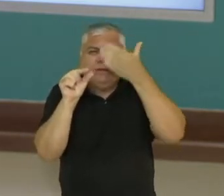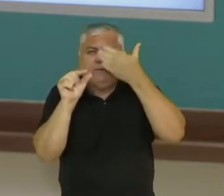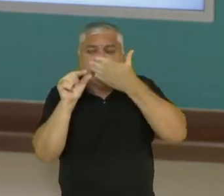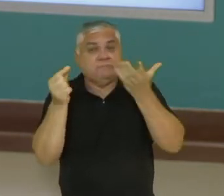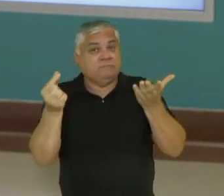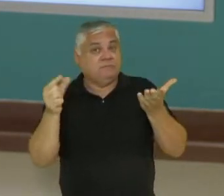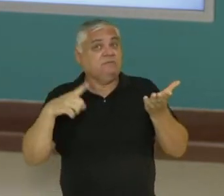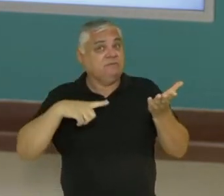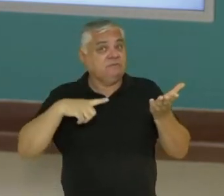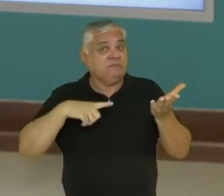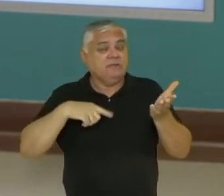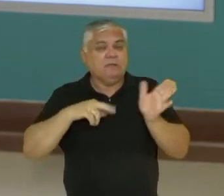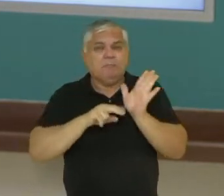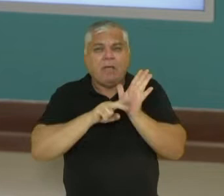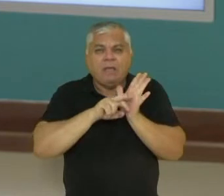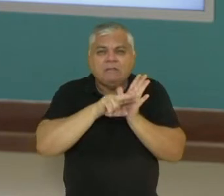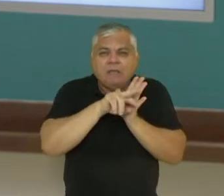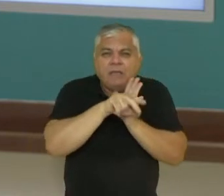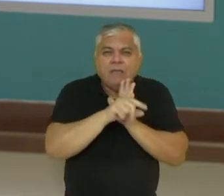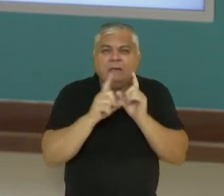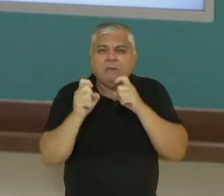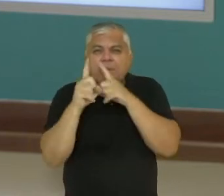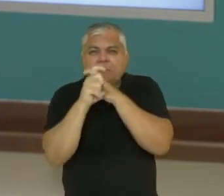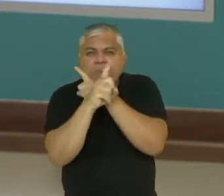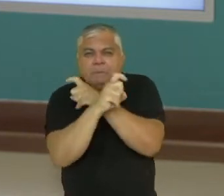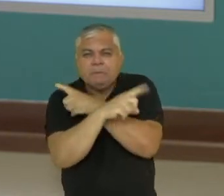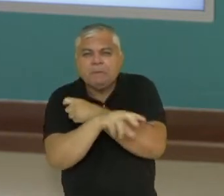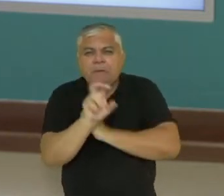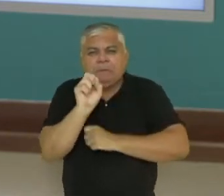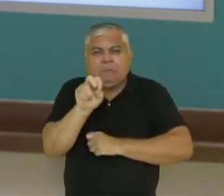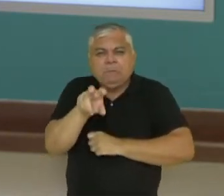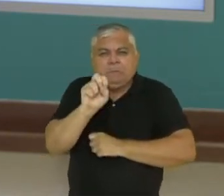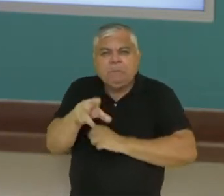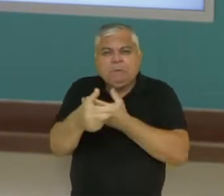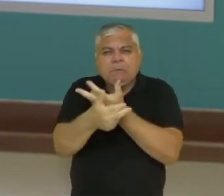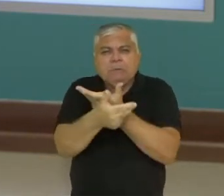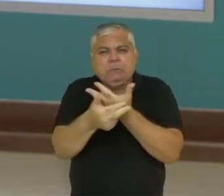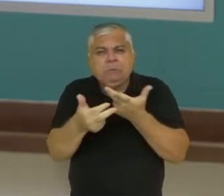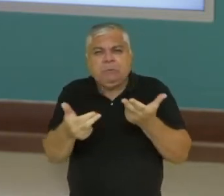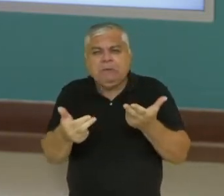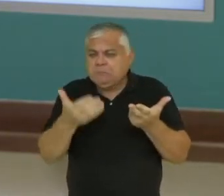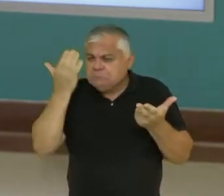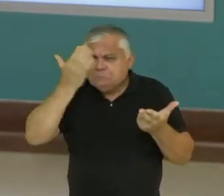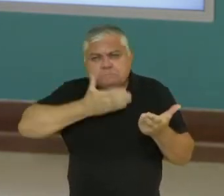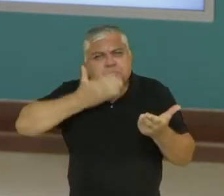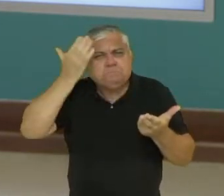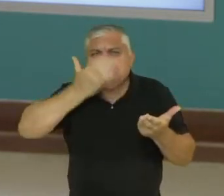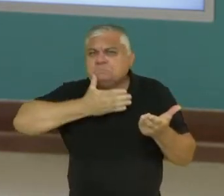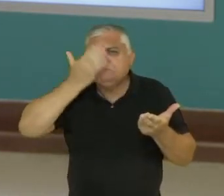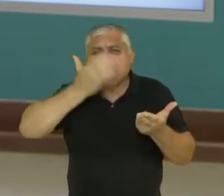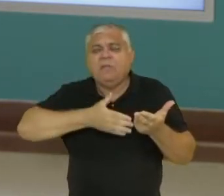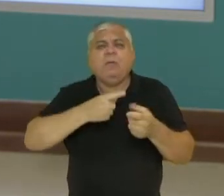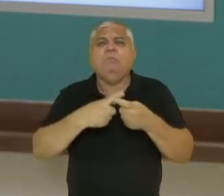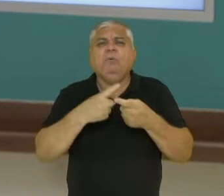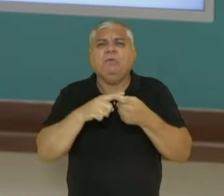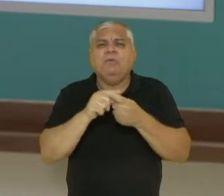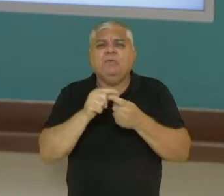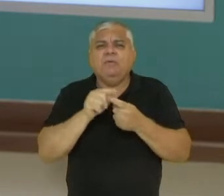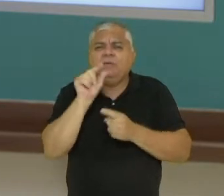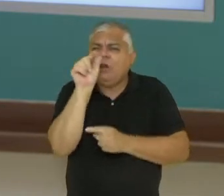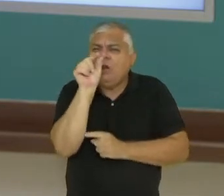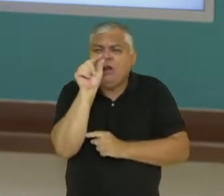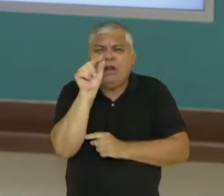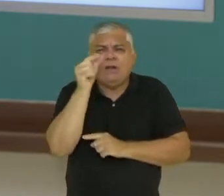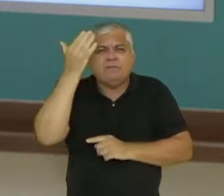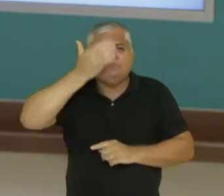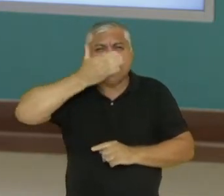micro-organismos, bactérias, vírus, protozoários. Nós não conseguimos vê-los, porque eles são muito